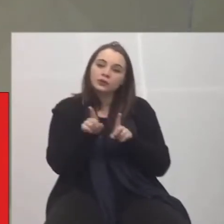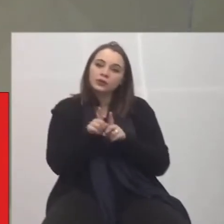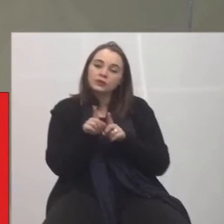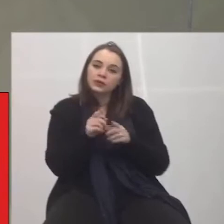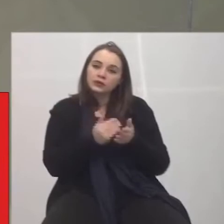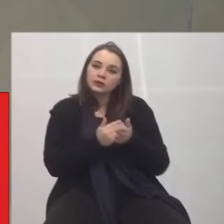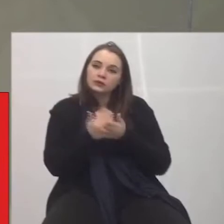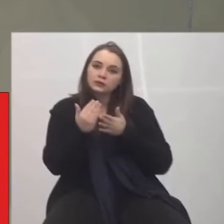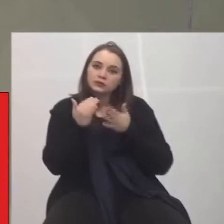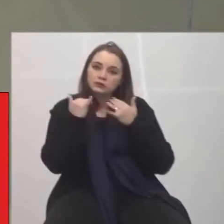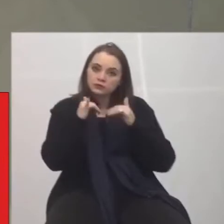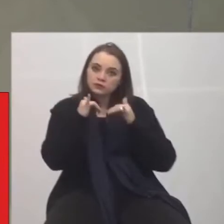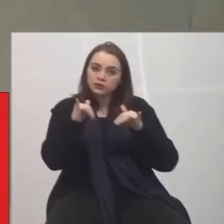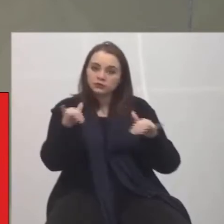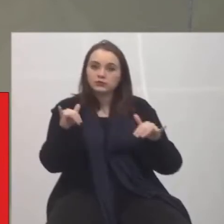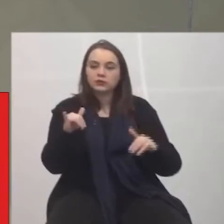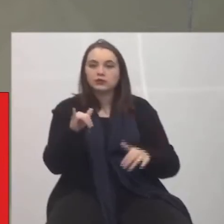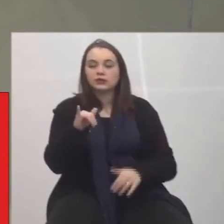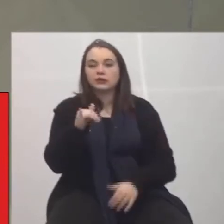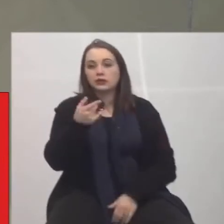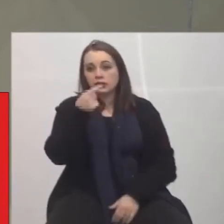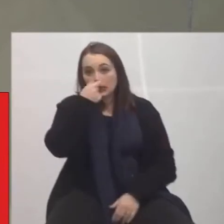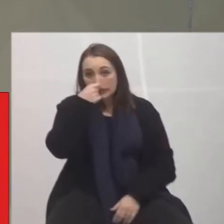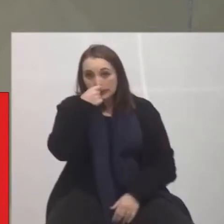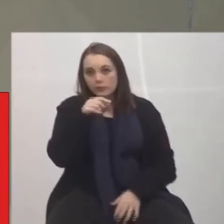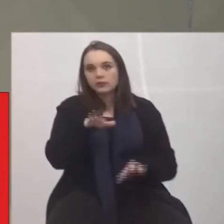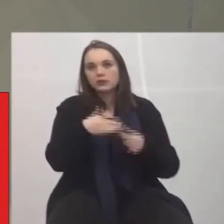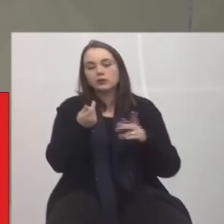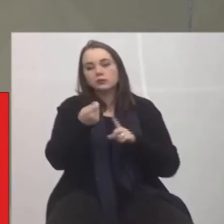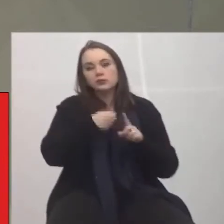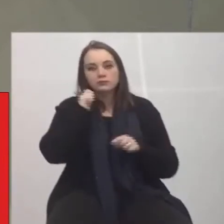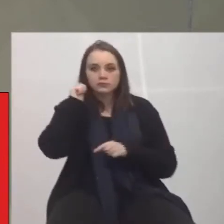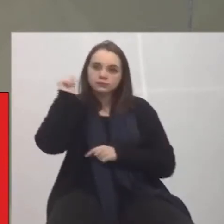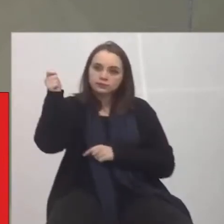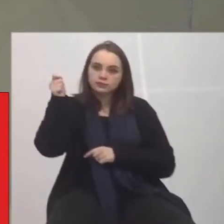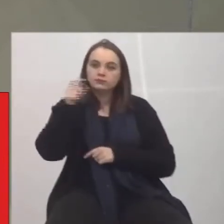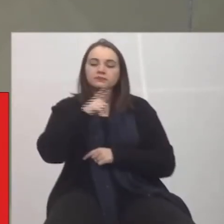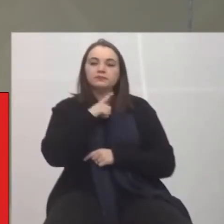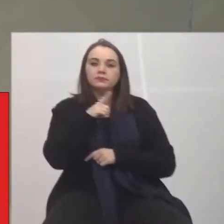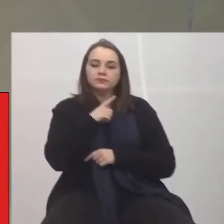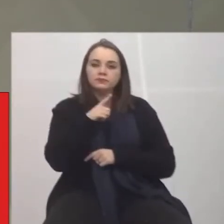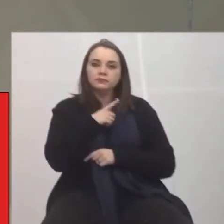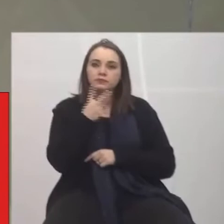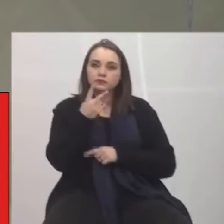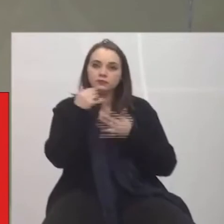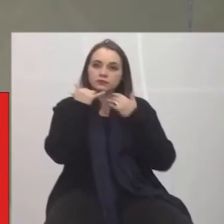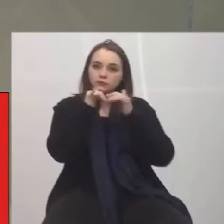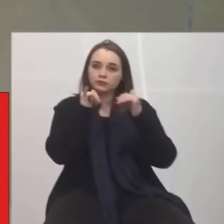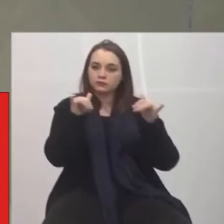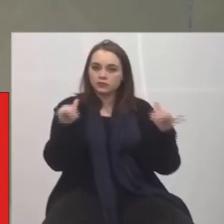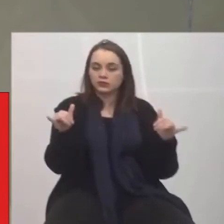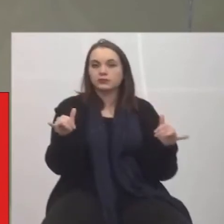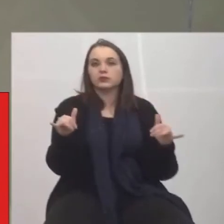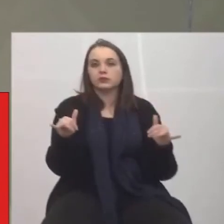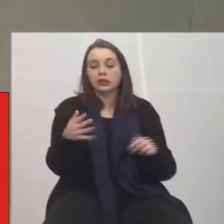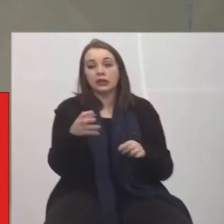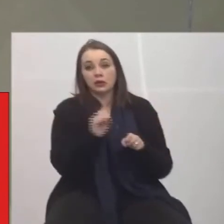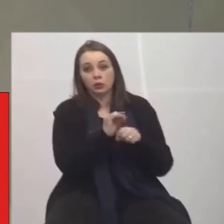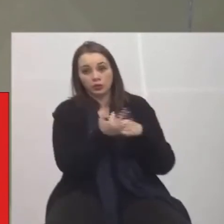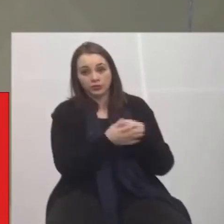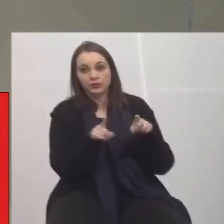da campanha da influenza. Então, durante o mês de abril, teve 2 campanhas em vigência, tá?